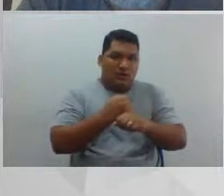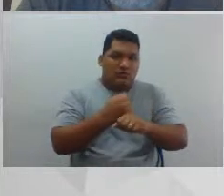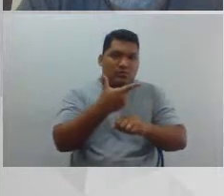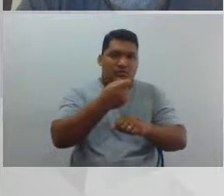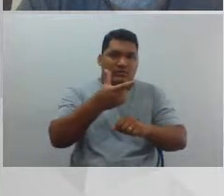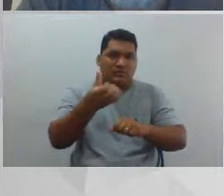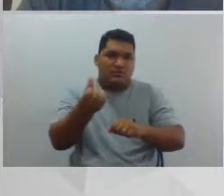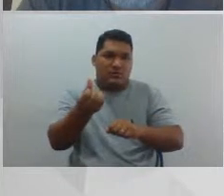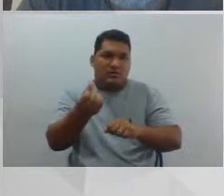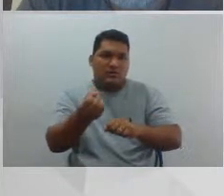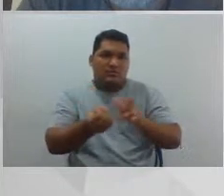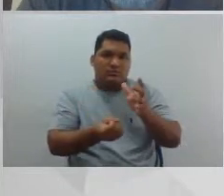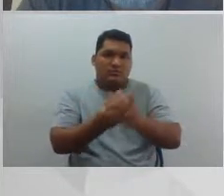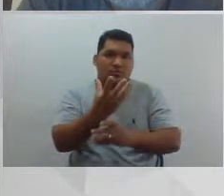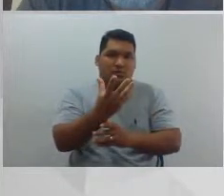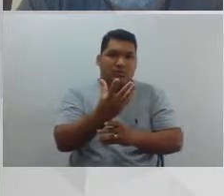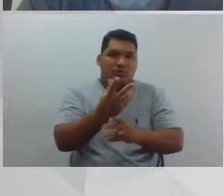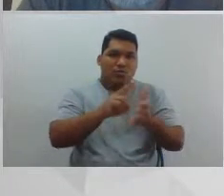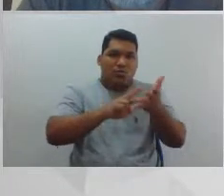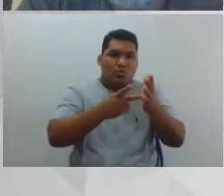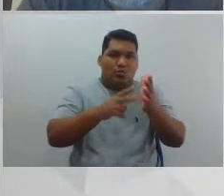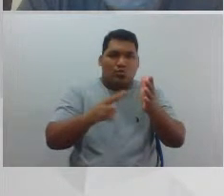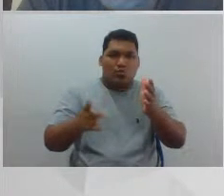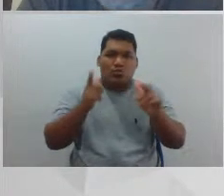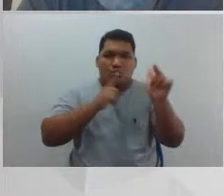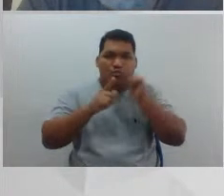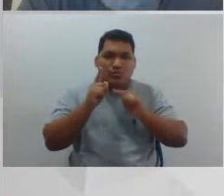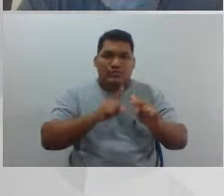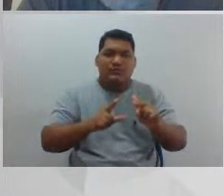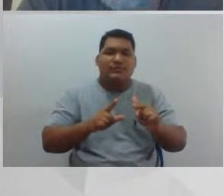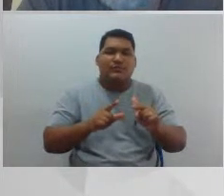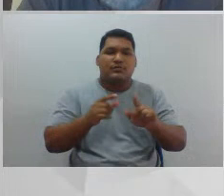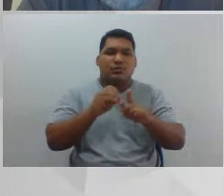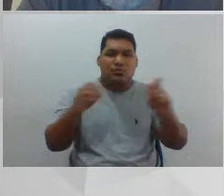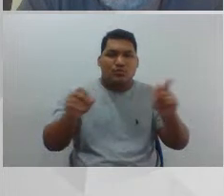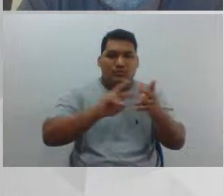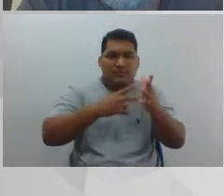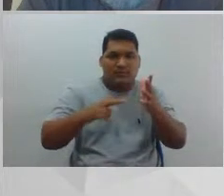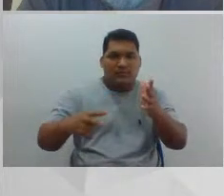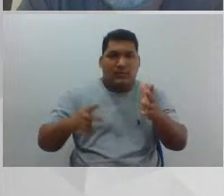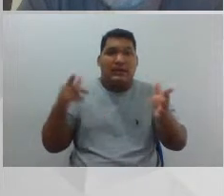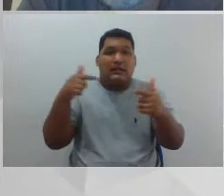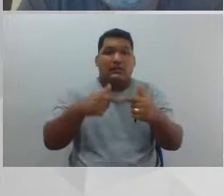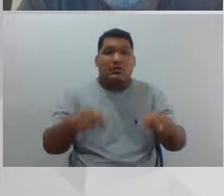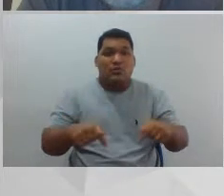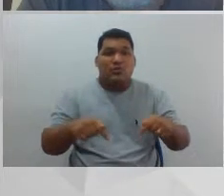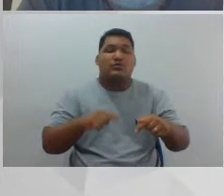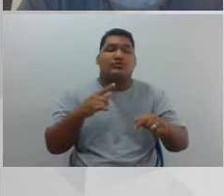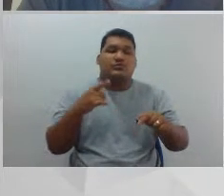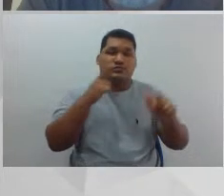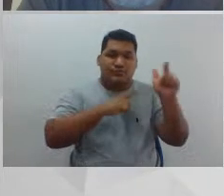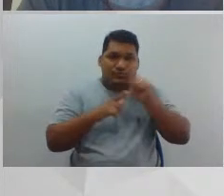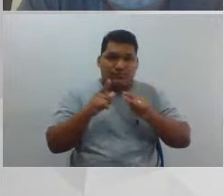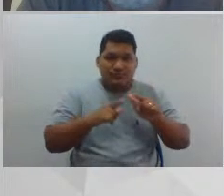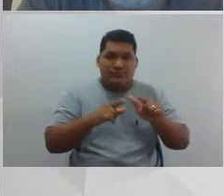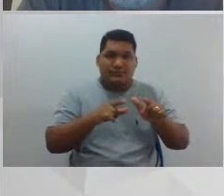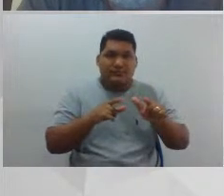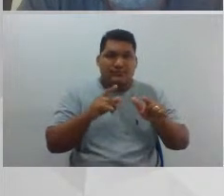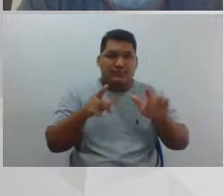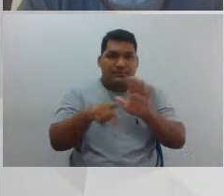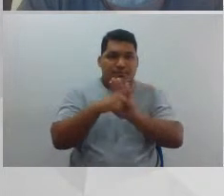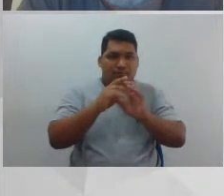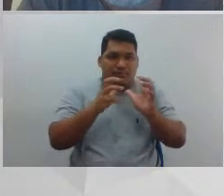com bastante eficiência, né, e o mesmo até hoje é baseado numa rede neural profunda, não só na Deep Learning,